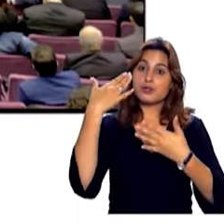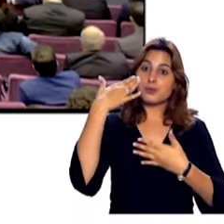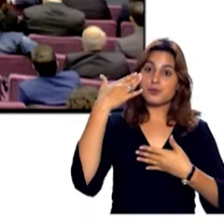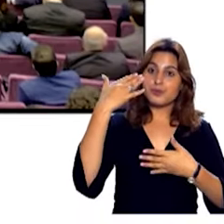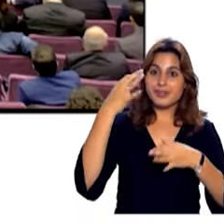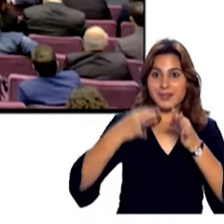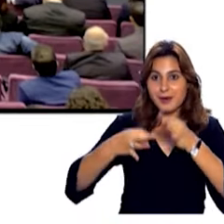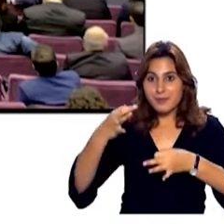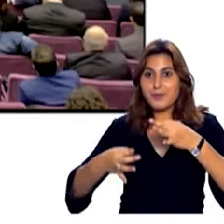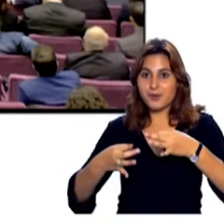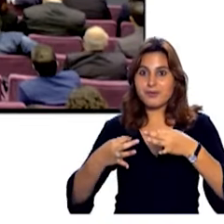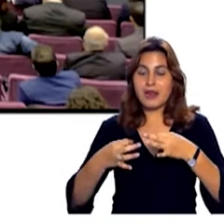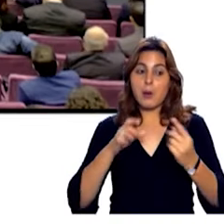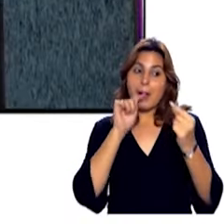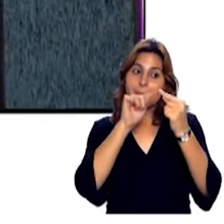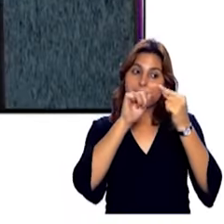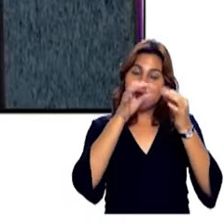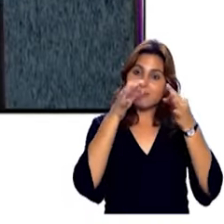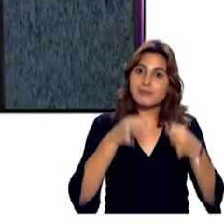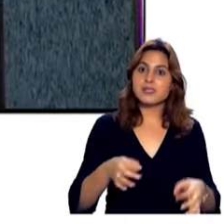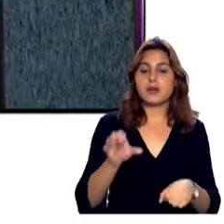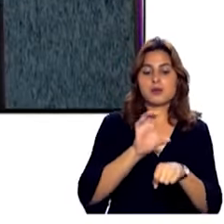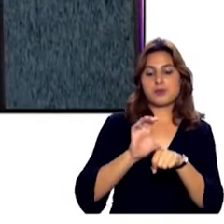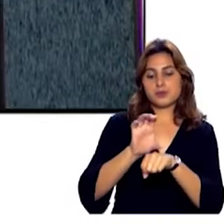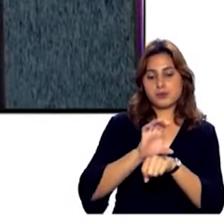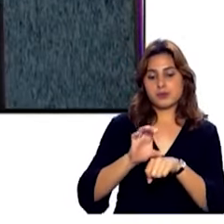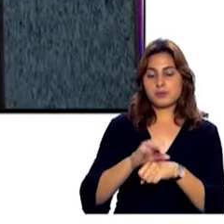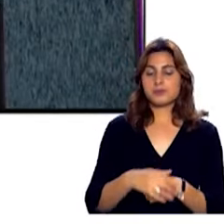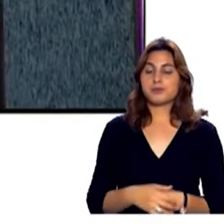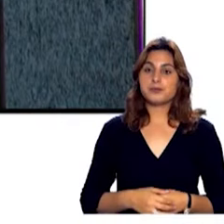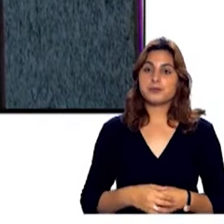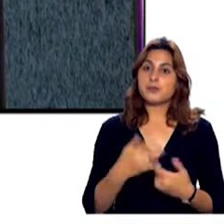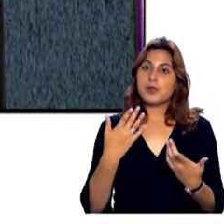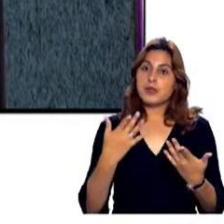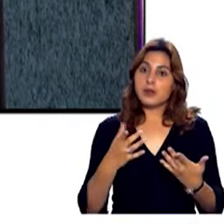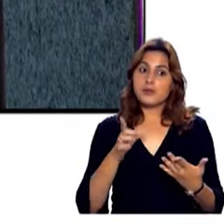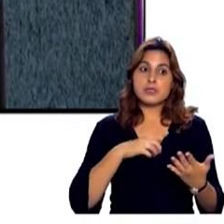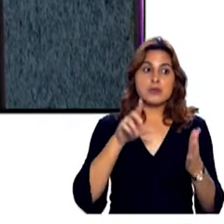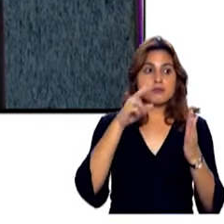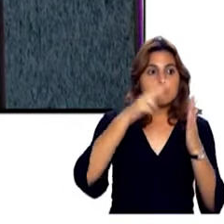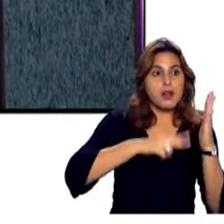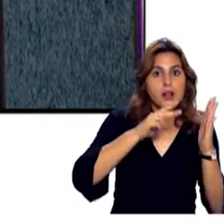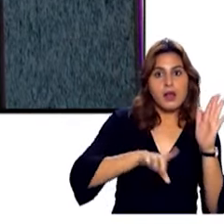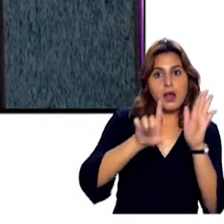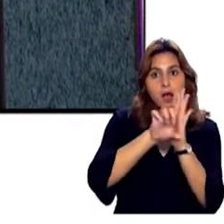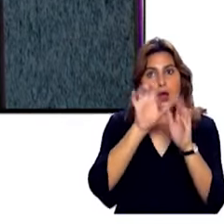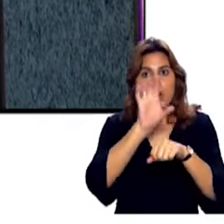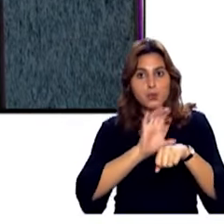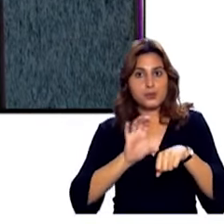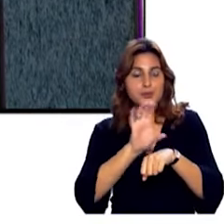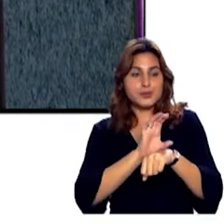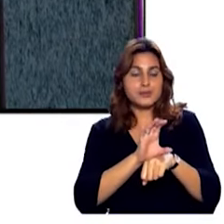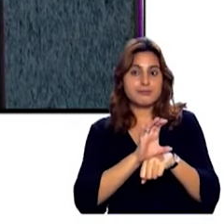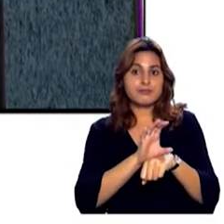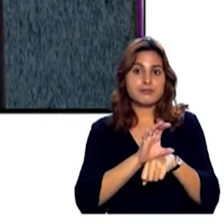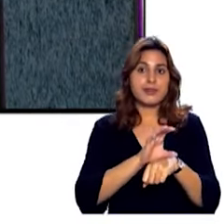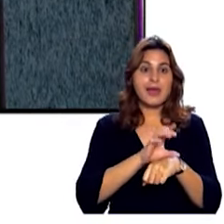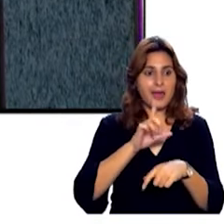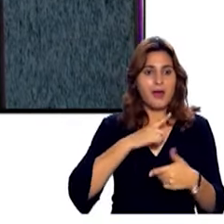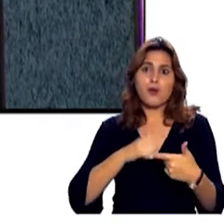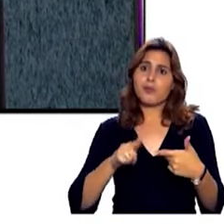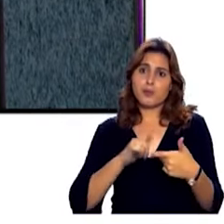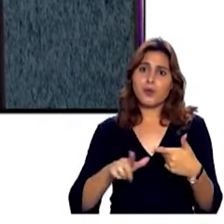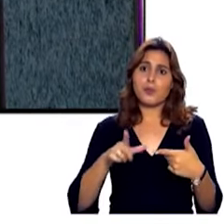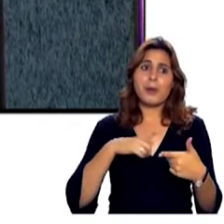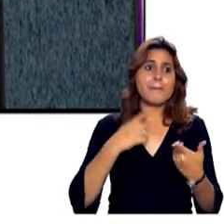a constituição O que é interpretar diretamente a constituição é esse o nosso problema é esse o problema que está por